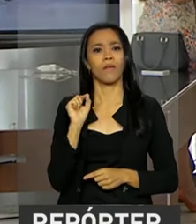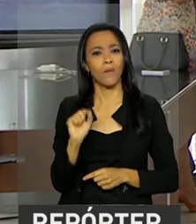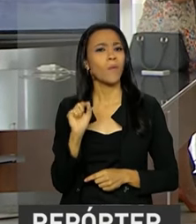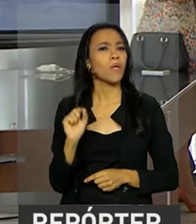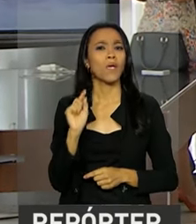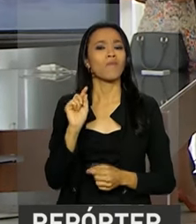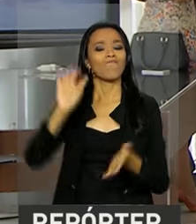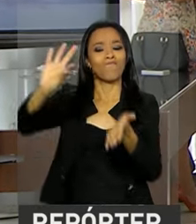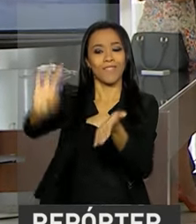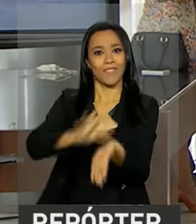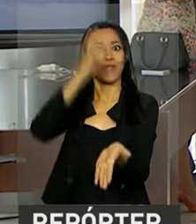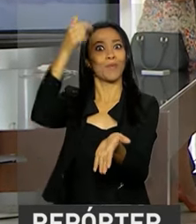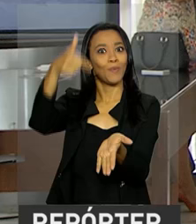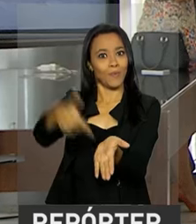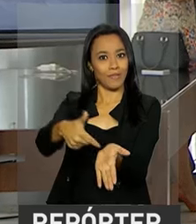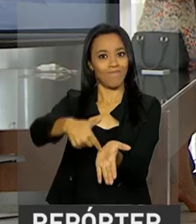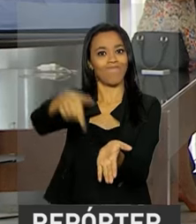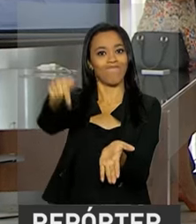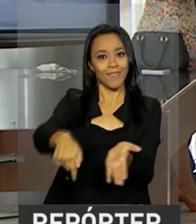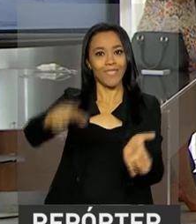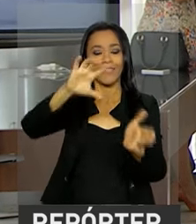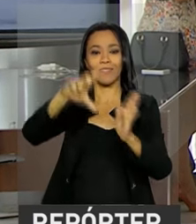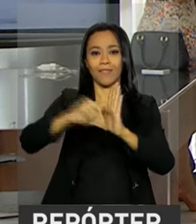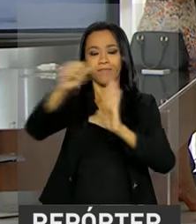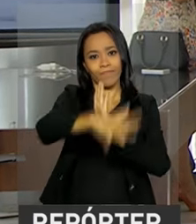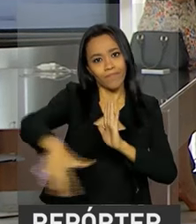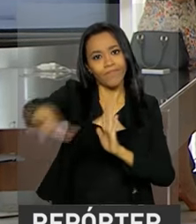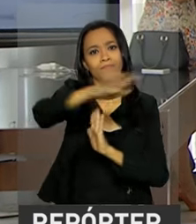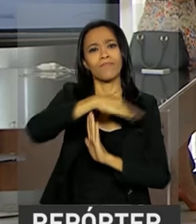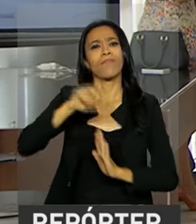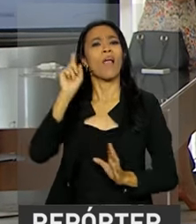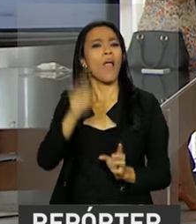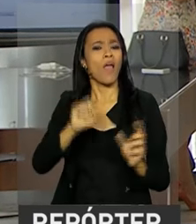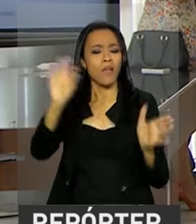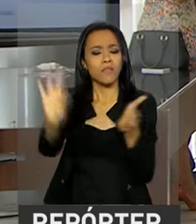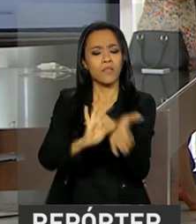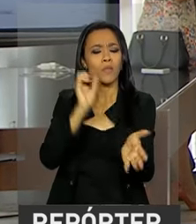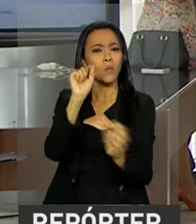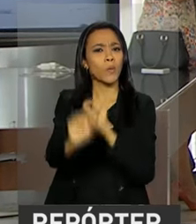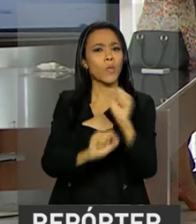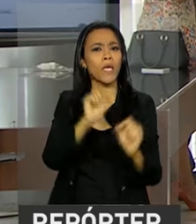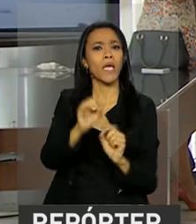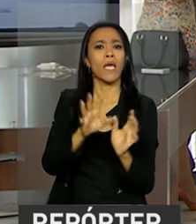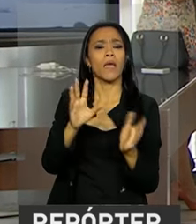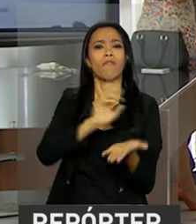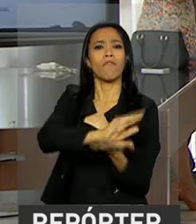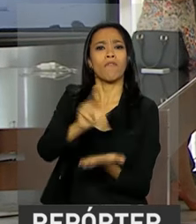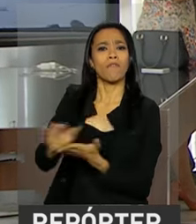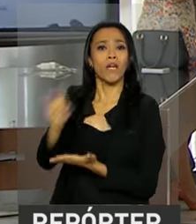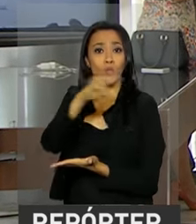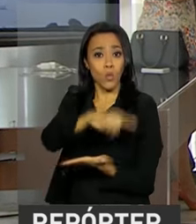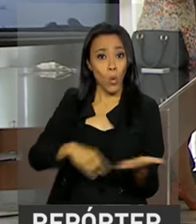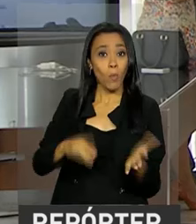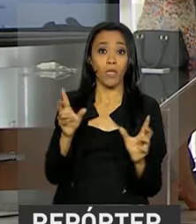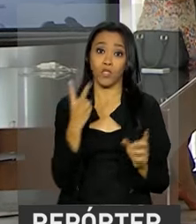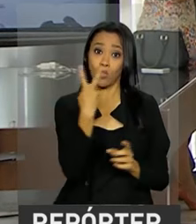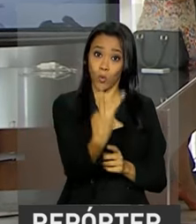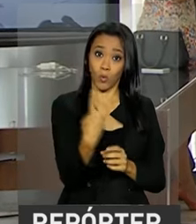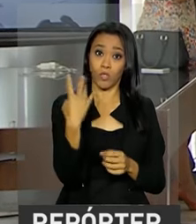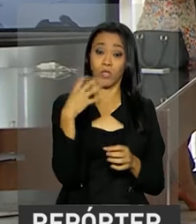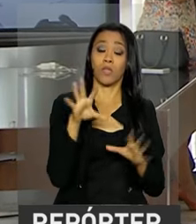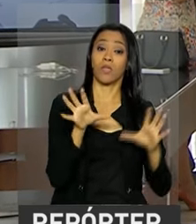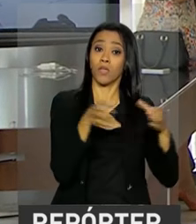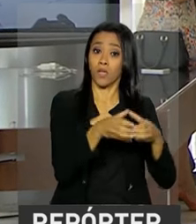de assinatura de atos aqui no Palácio do Planalto. Na verdade, uma assinatura de uma portaria conjunta da Anvisa e do INPI, que é